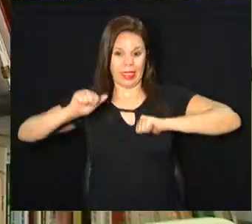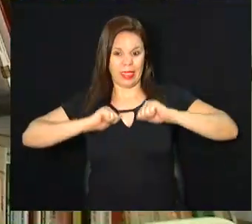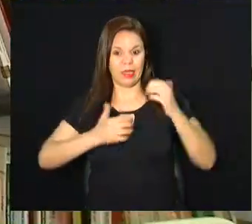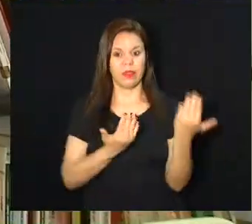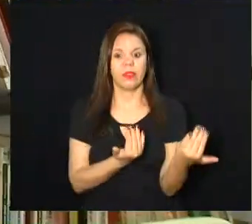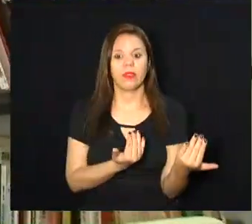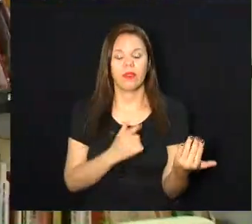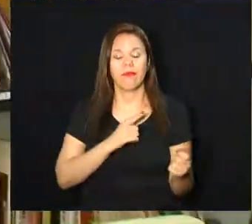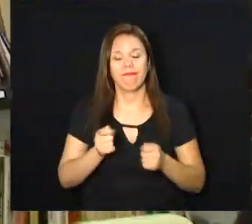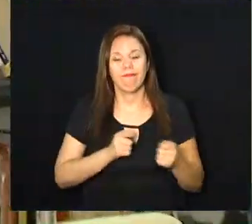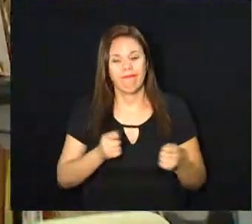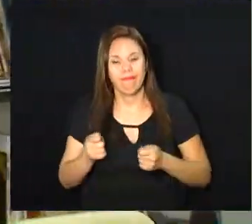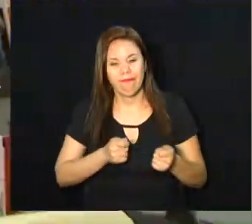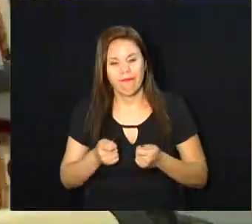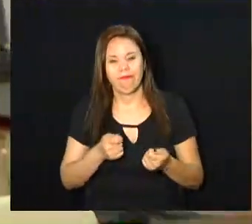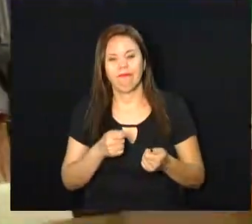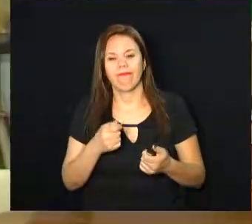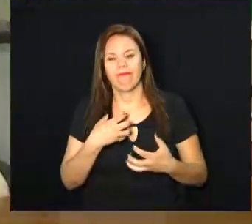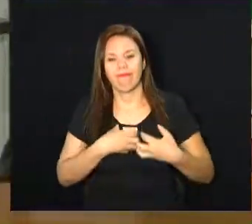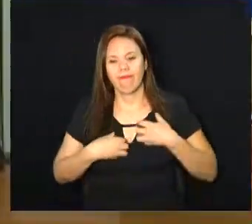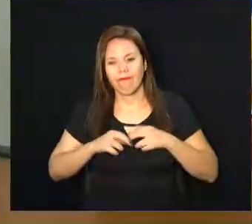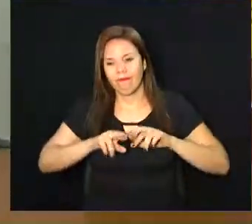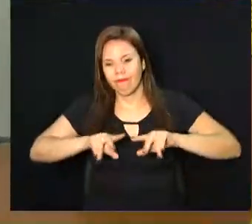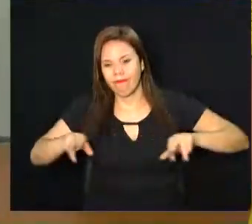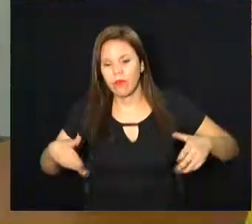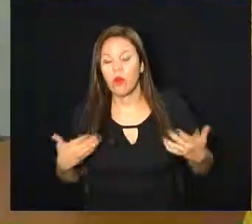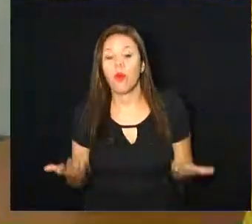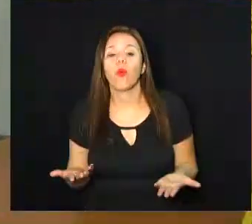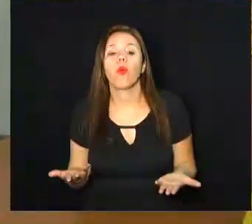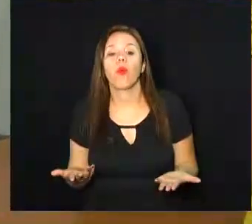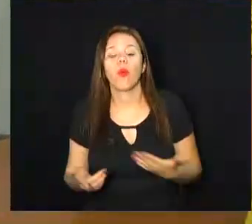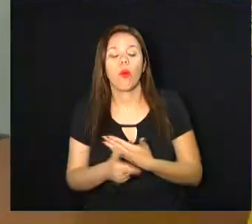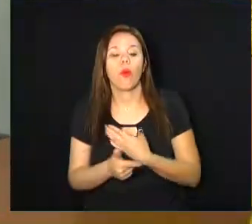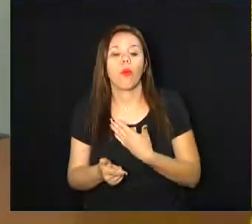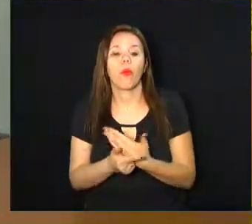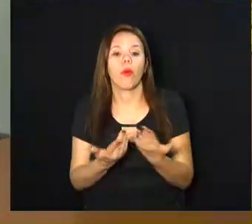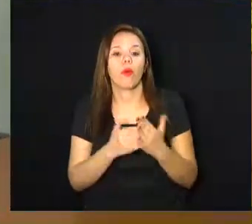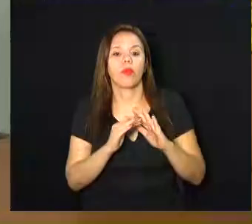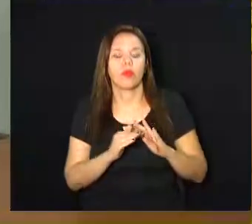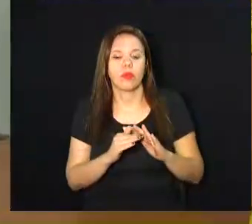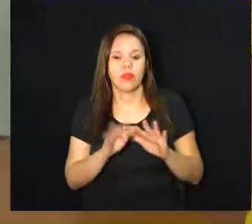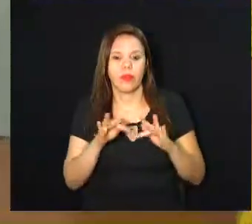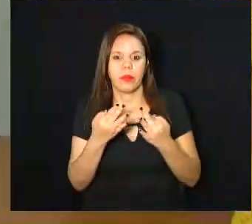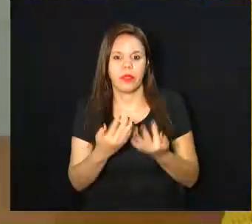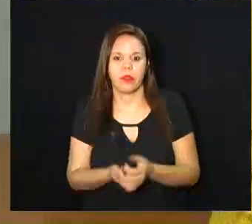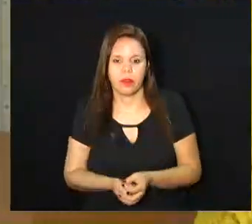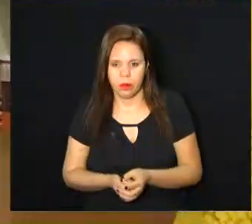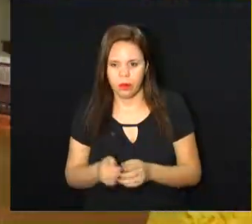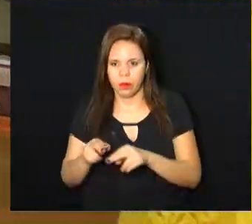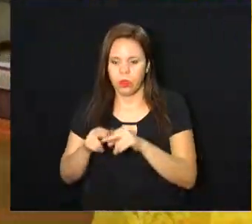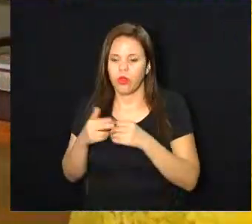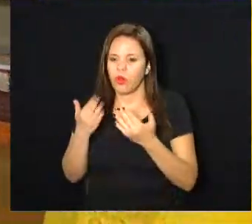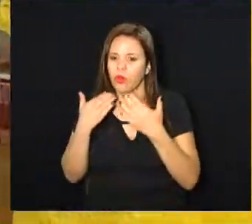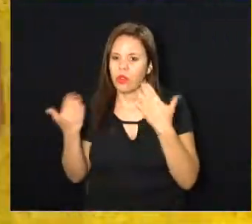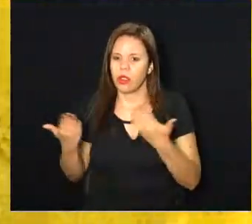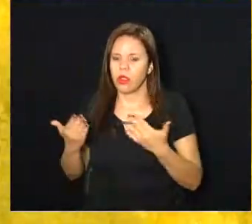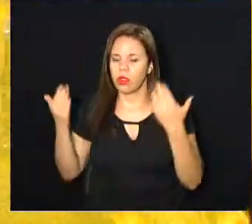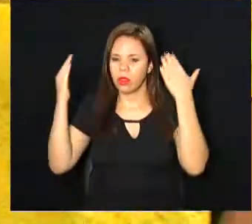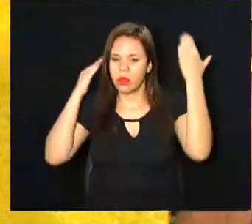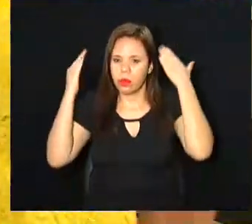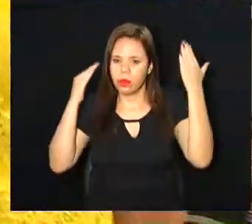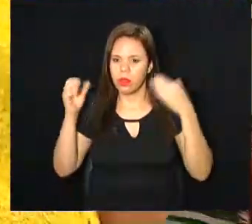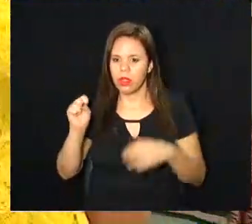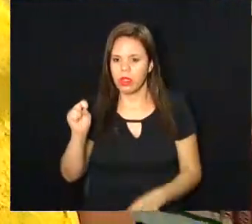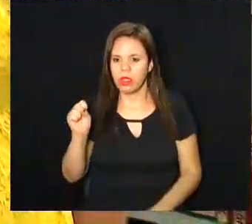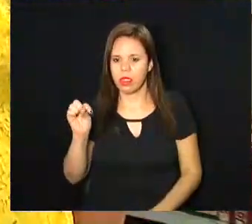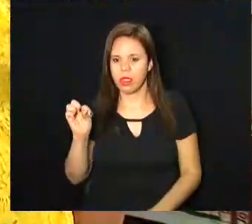jovens têm lidado com muitos sentimentos. Mas qual deve ser o papel da escola e da família? É por isso que eu vou conversar com a psicóloga